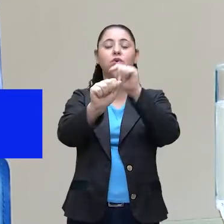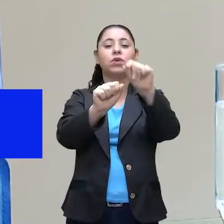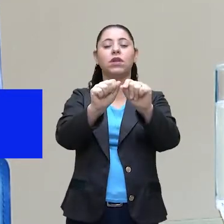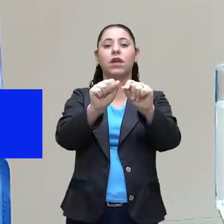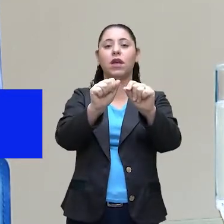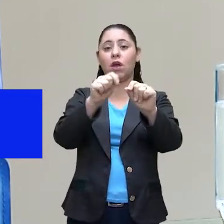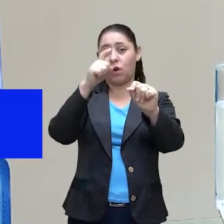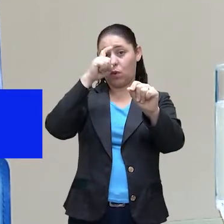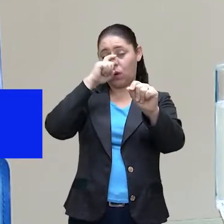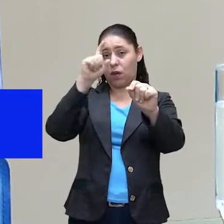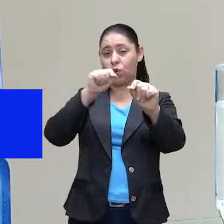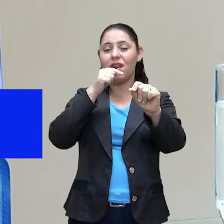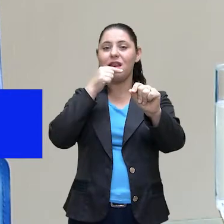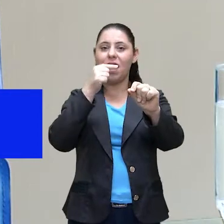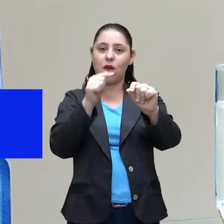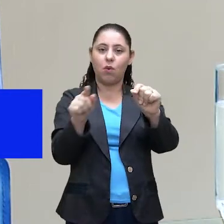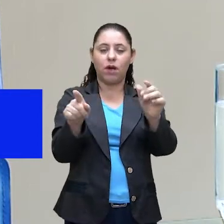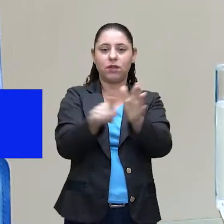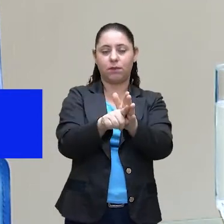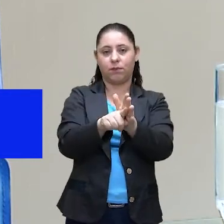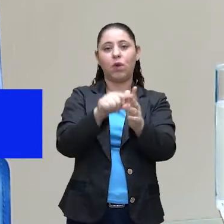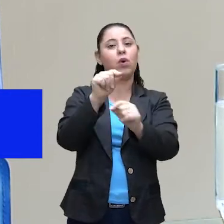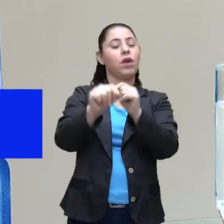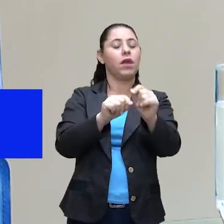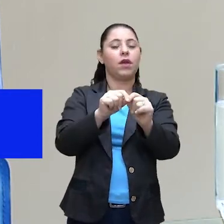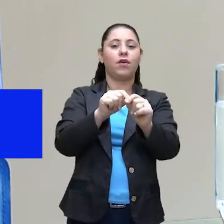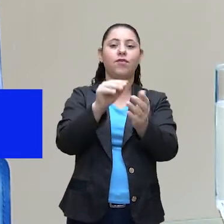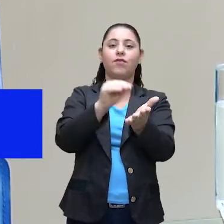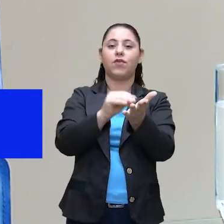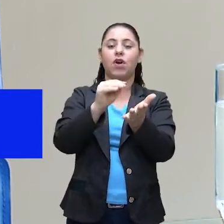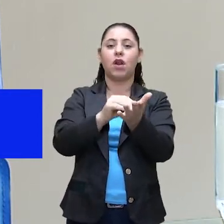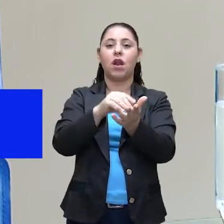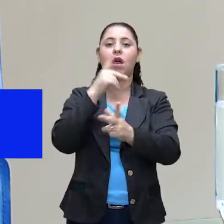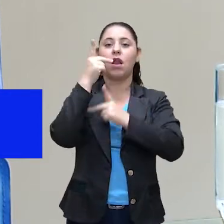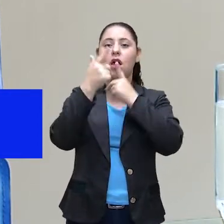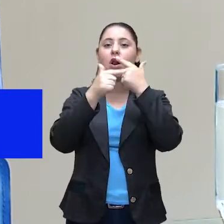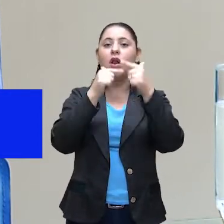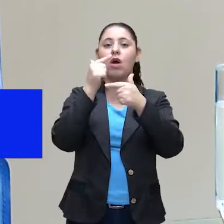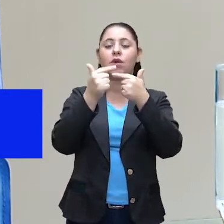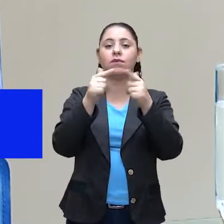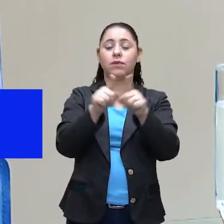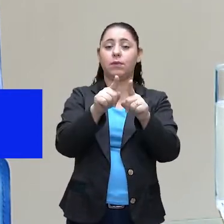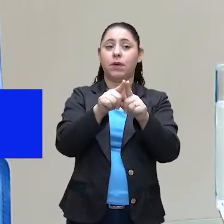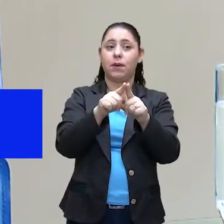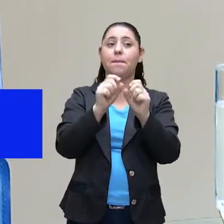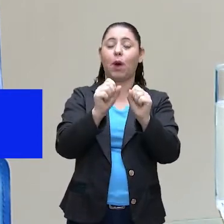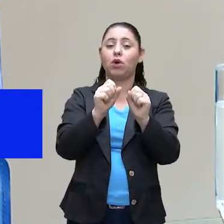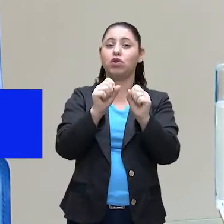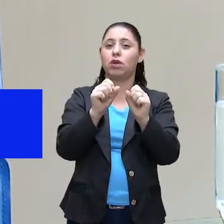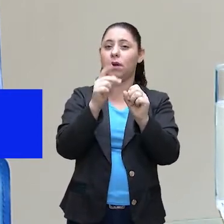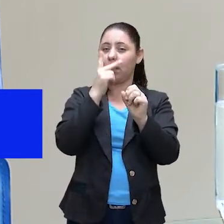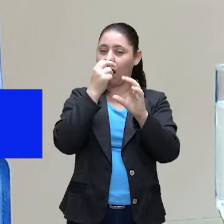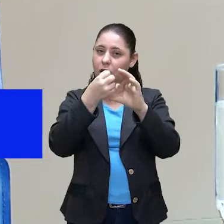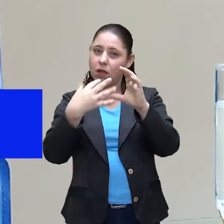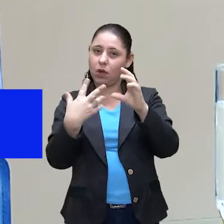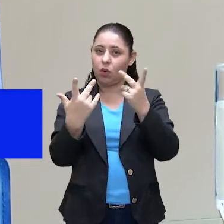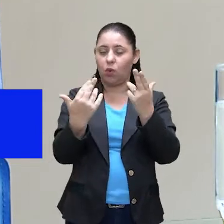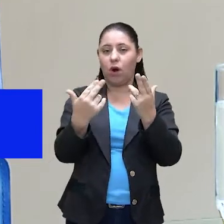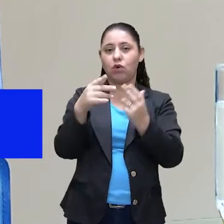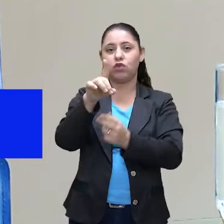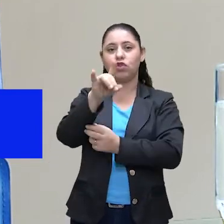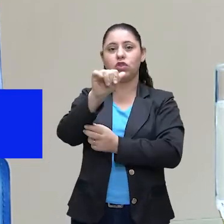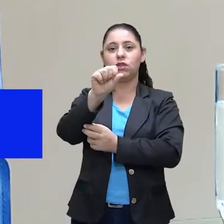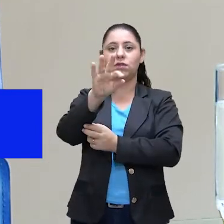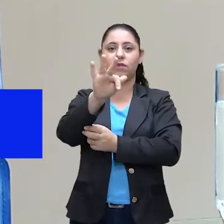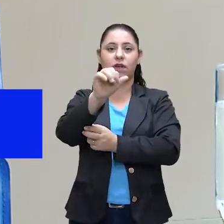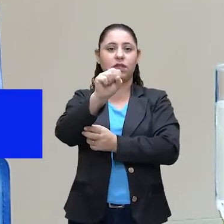grego, de linguagem, então ausência de linguagem, mas ela pode ser caracterizada como uma disfasia, sendo uma alteração parcial da